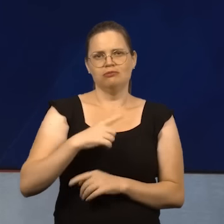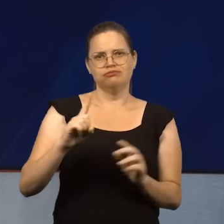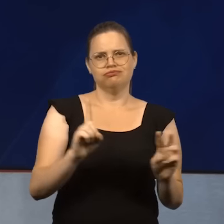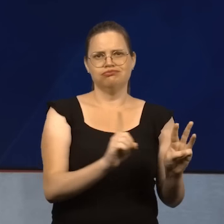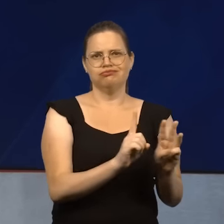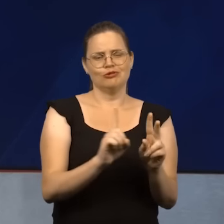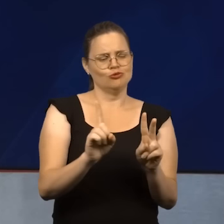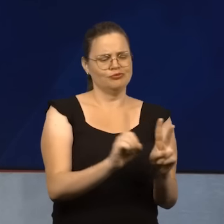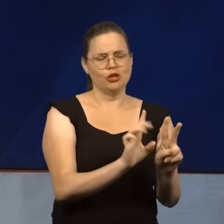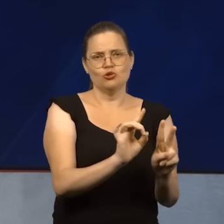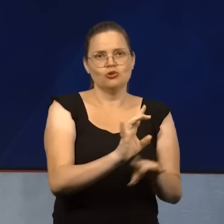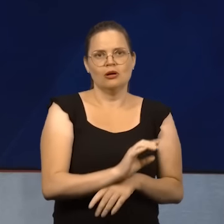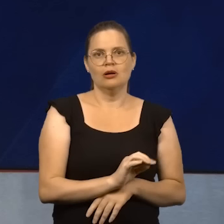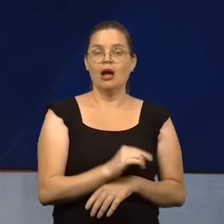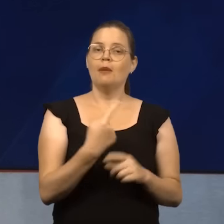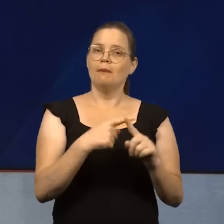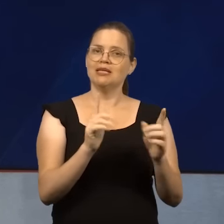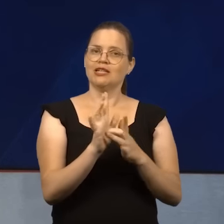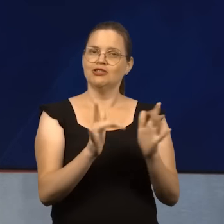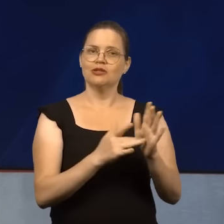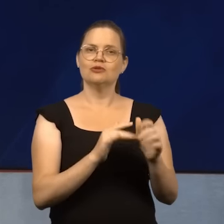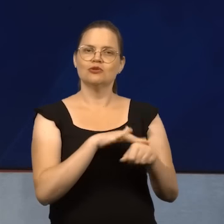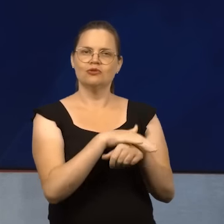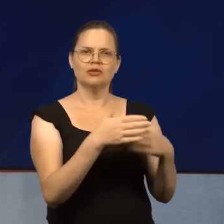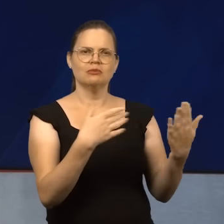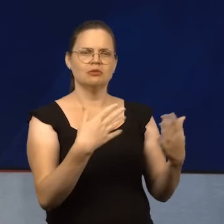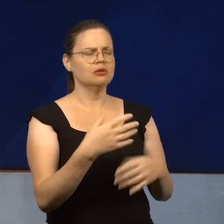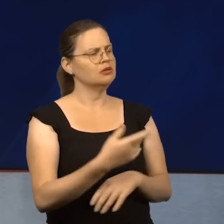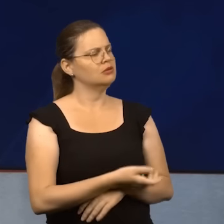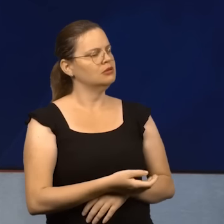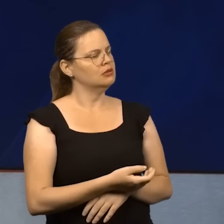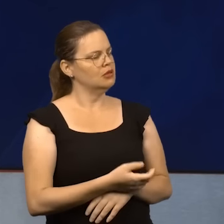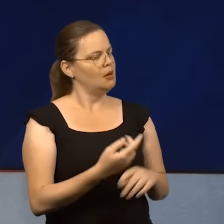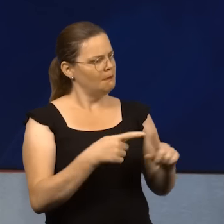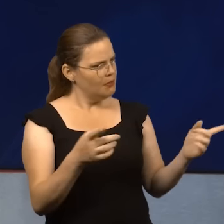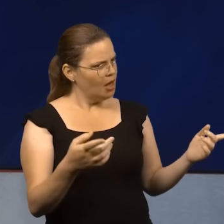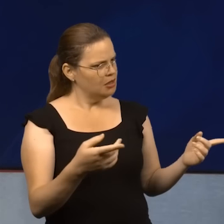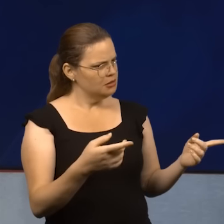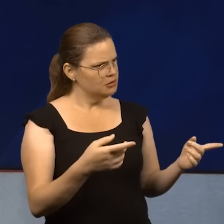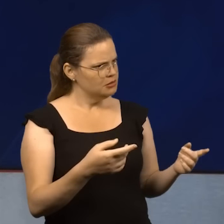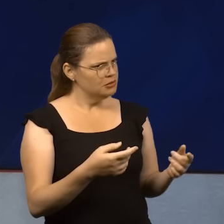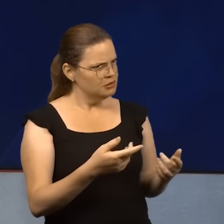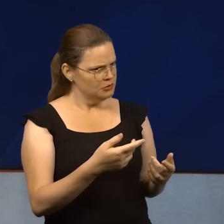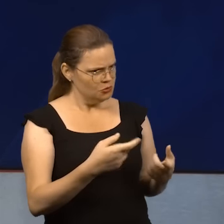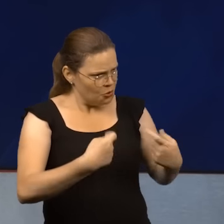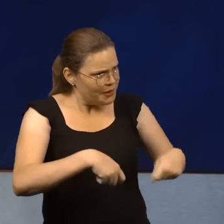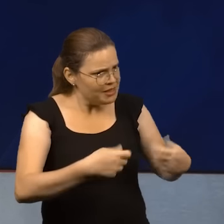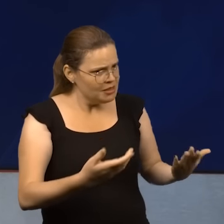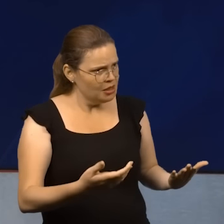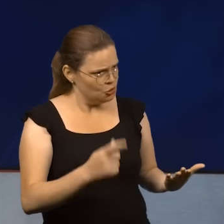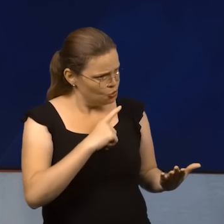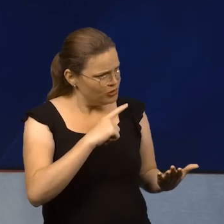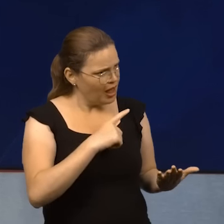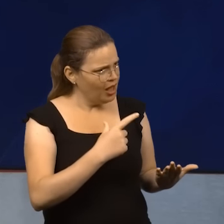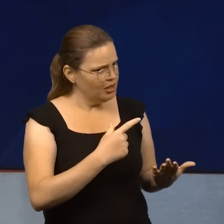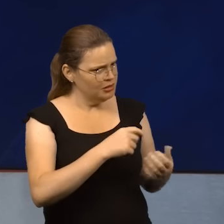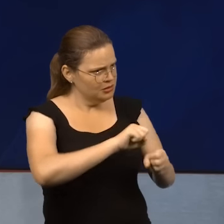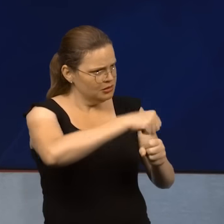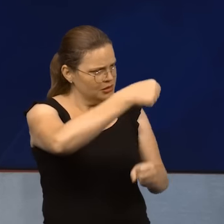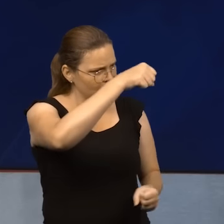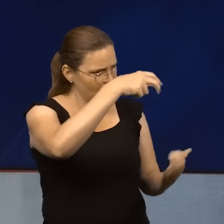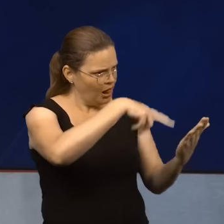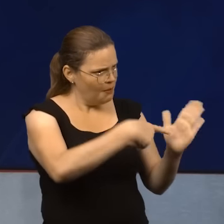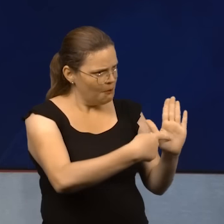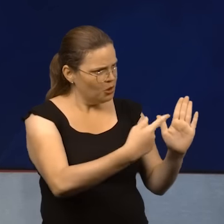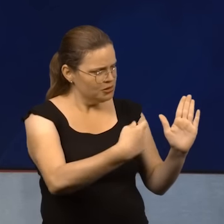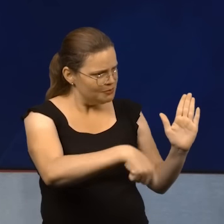caminho. Jesus começou a conversar com eles, mas isso não era necessário, não estava escrito. E